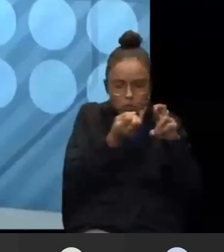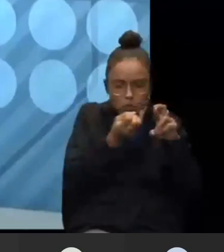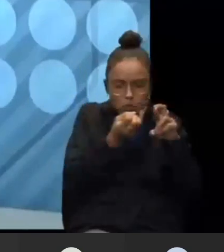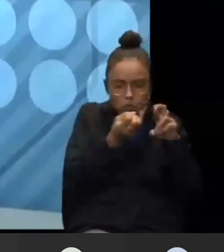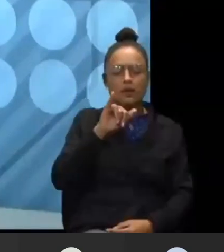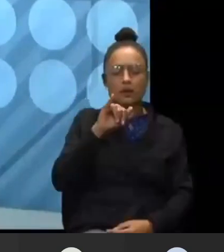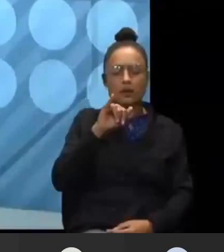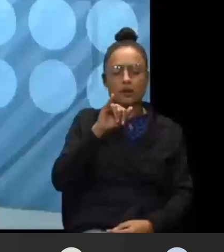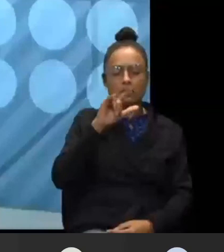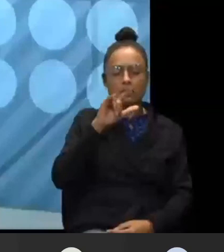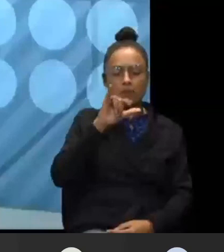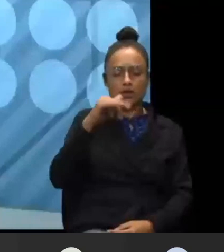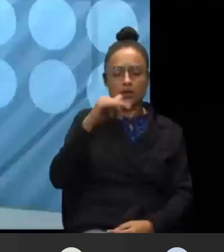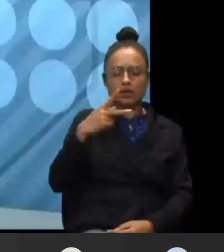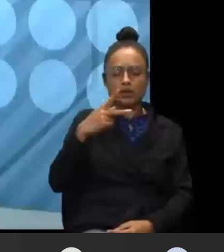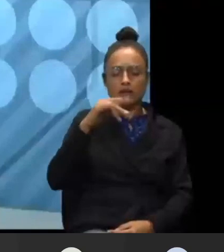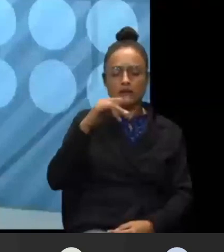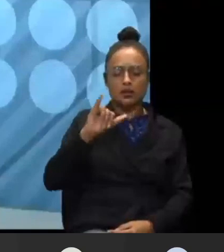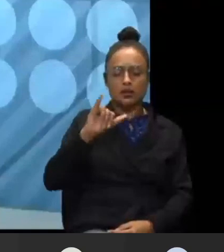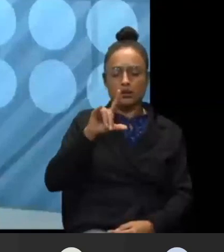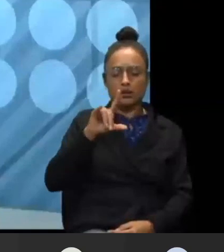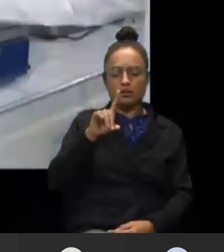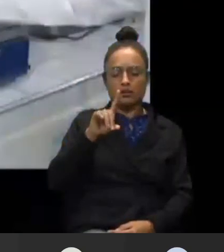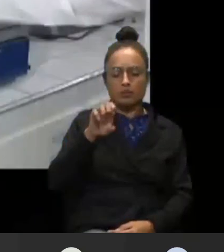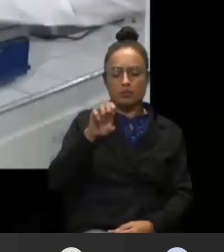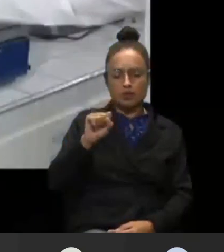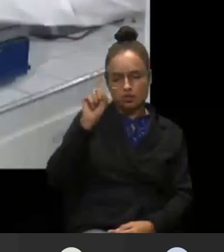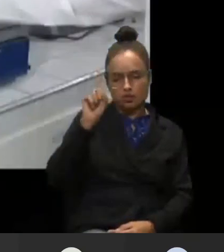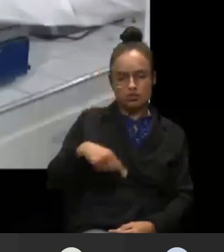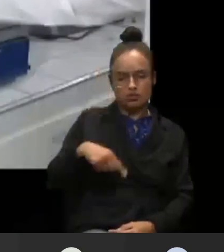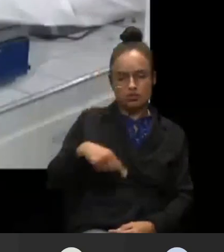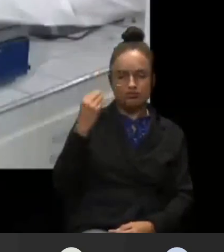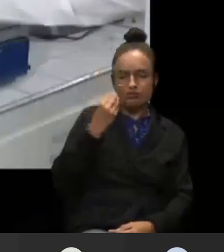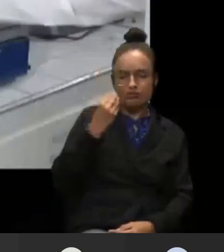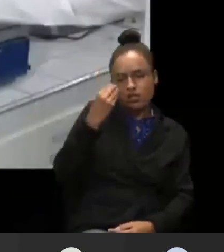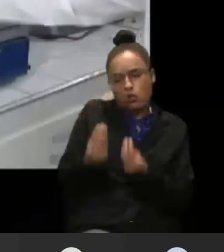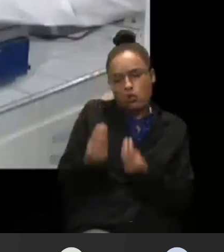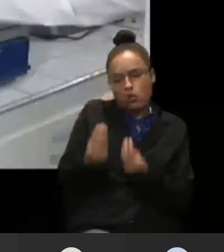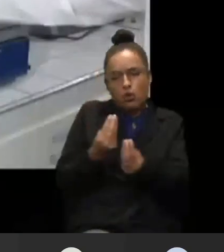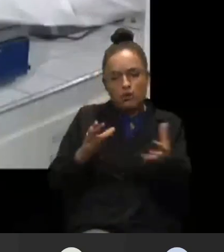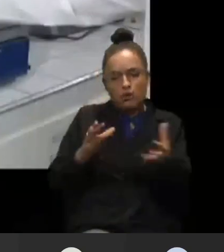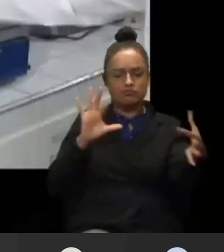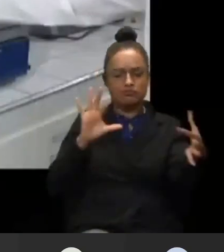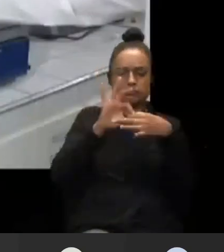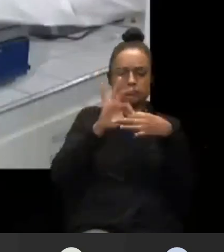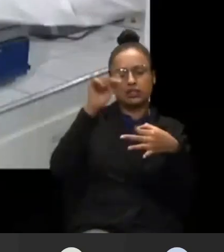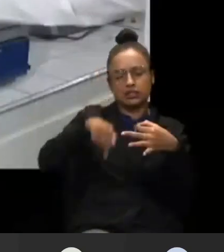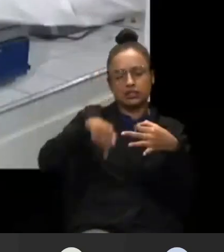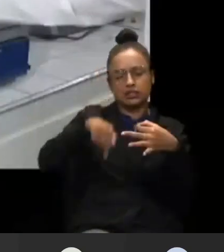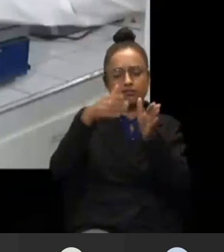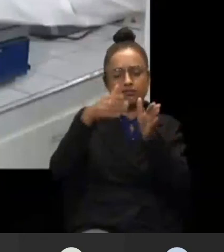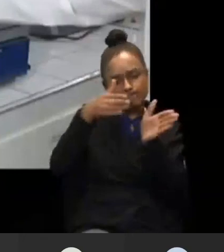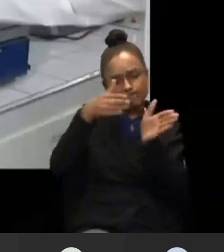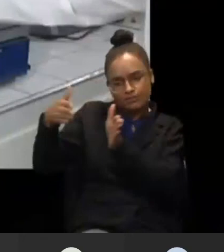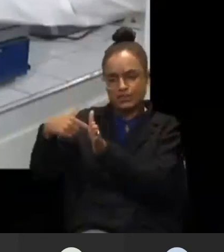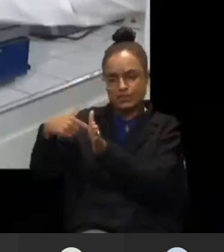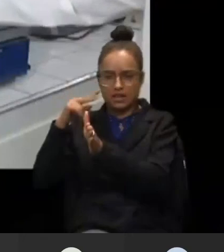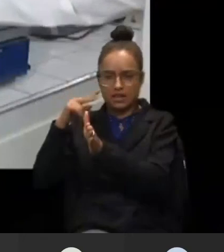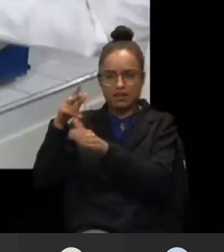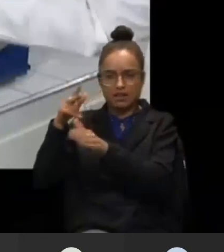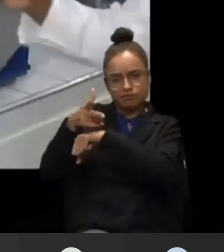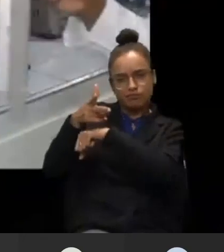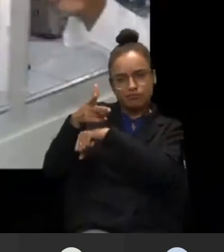na nossa amostra. Então, agora nós vamos ao vídeo observar como foi realizado essa etapa.